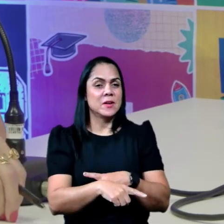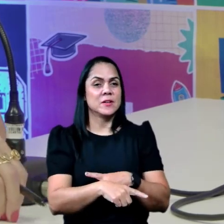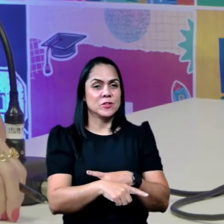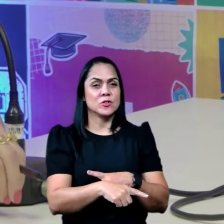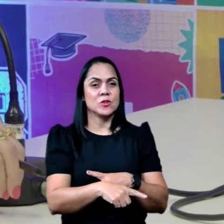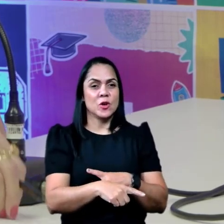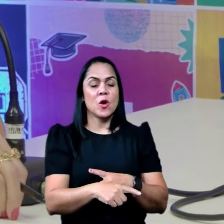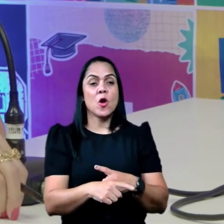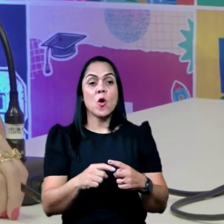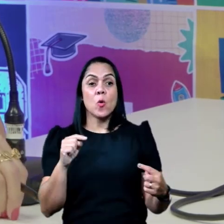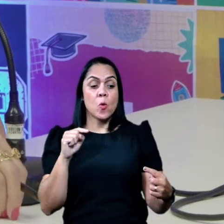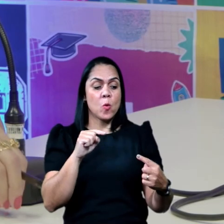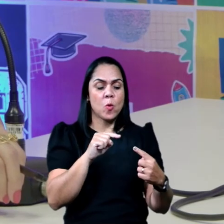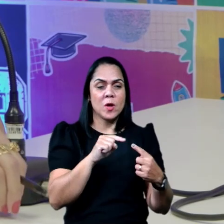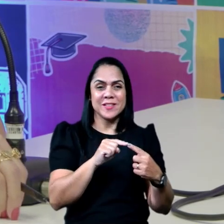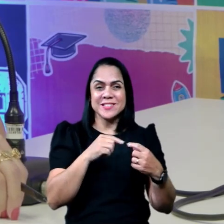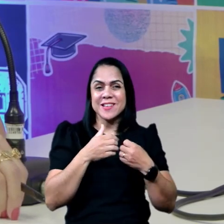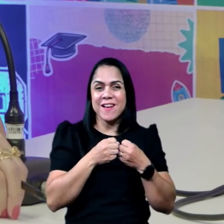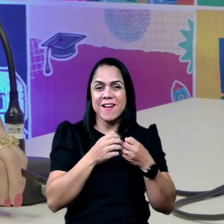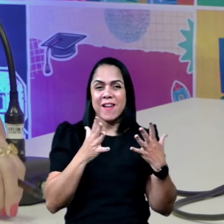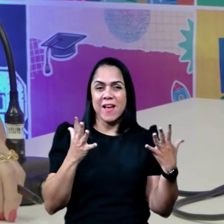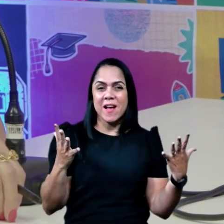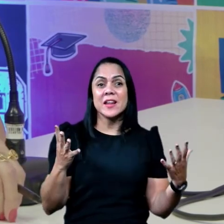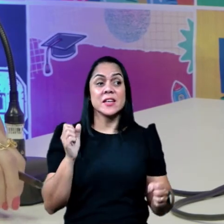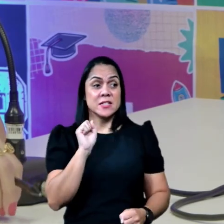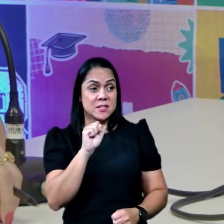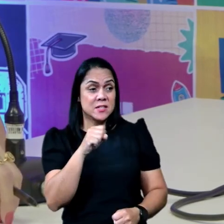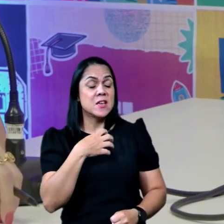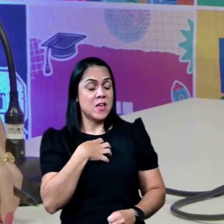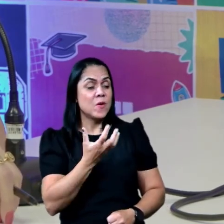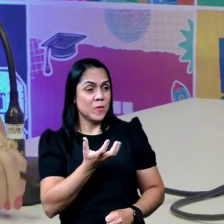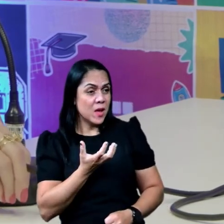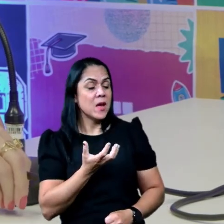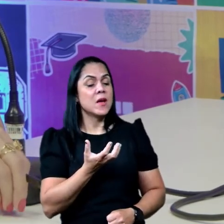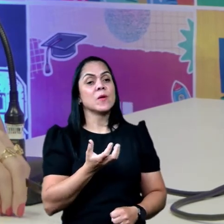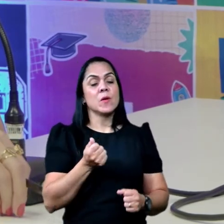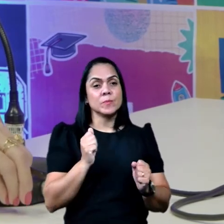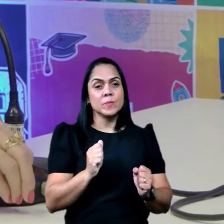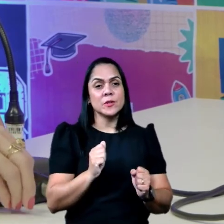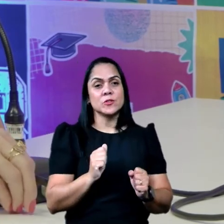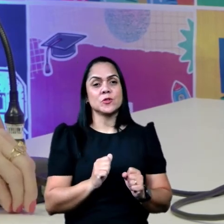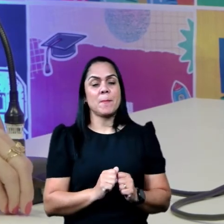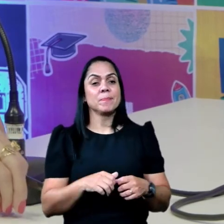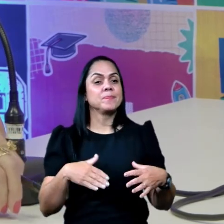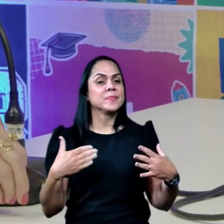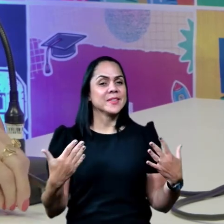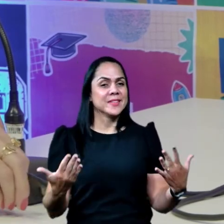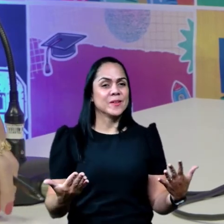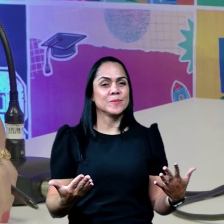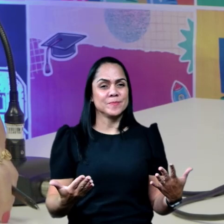a concordância clara que sim, eu quero, eu deixo, né. Então, aí é uma